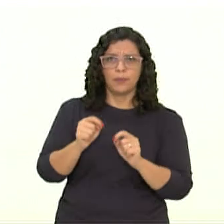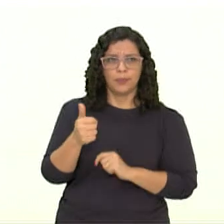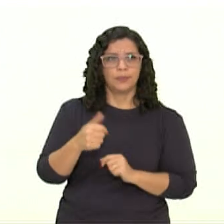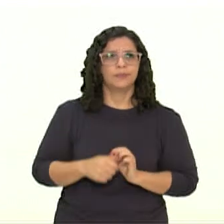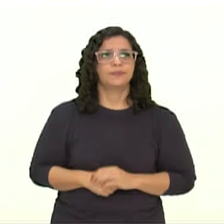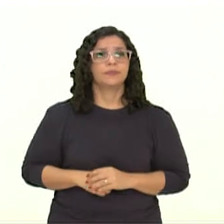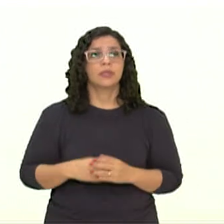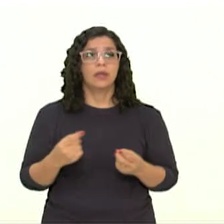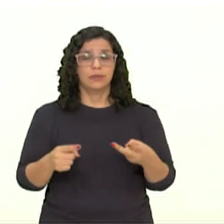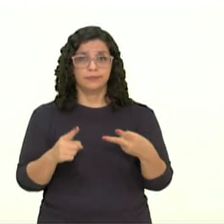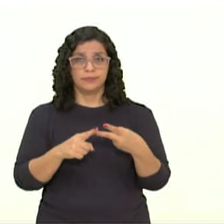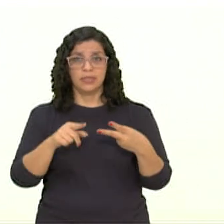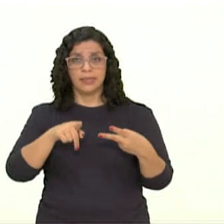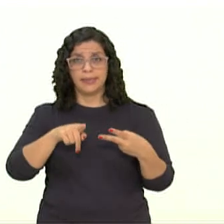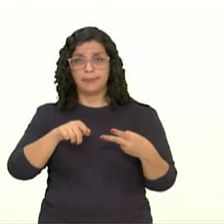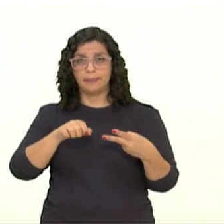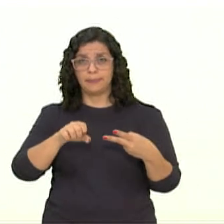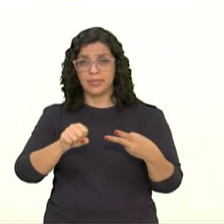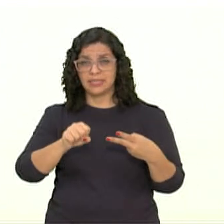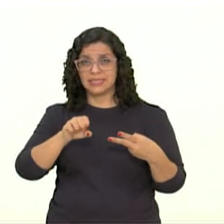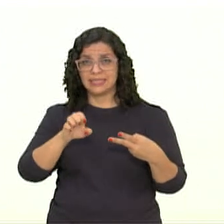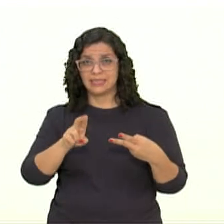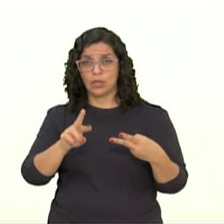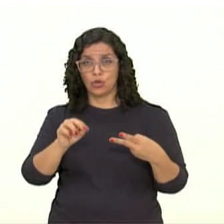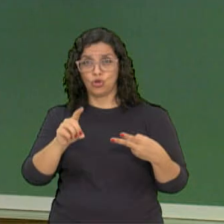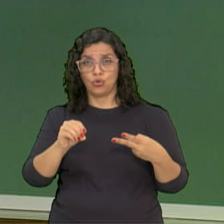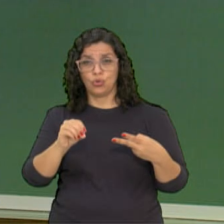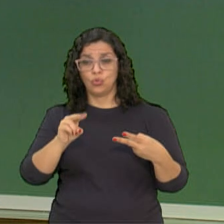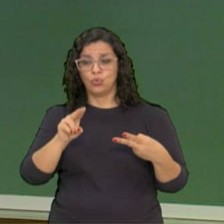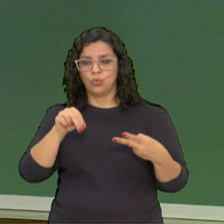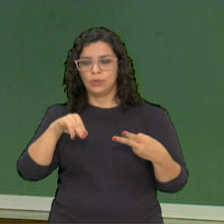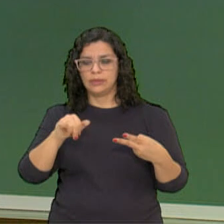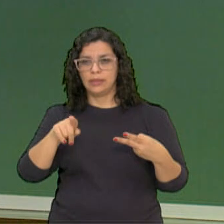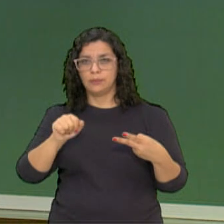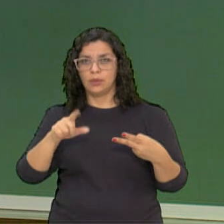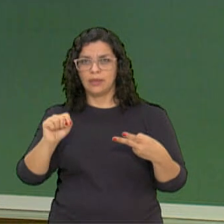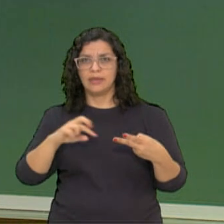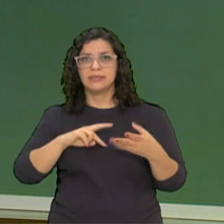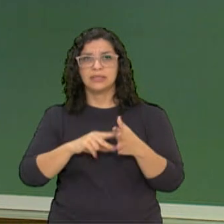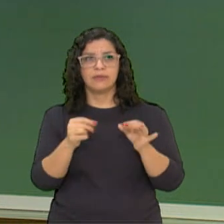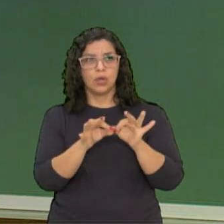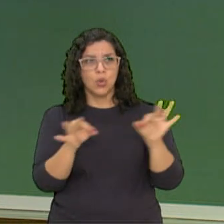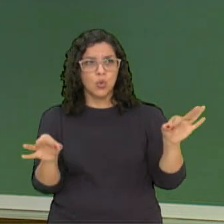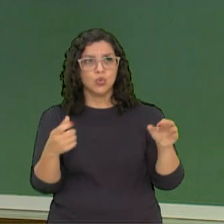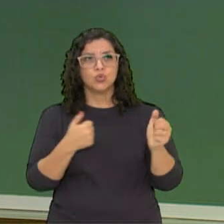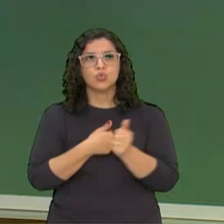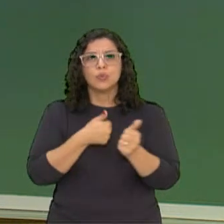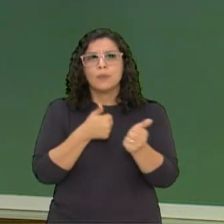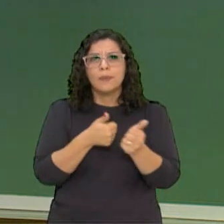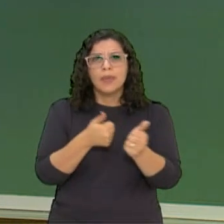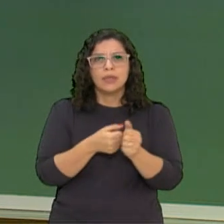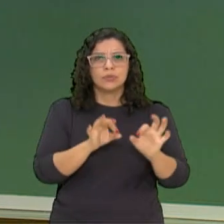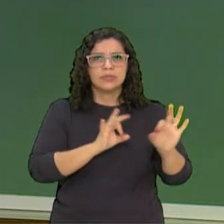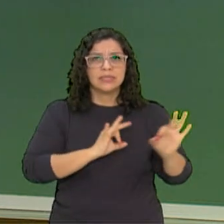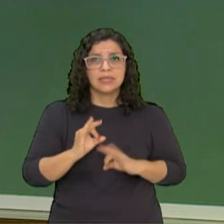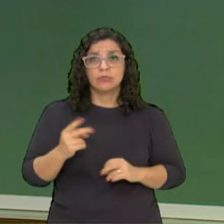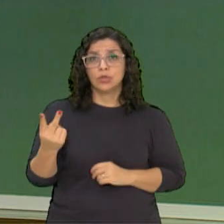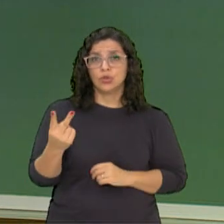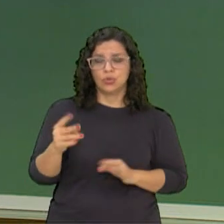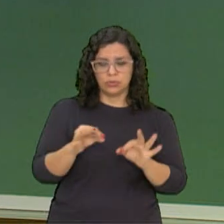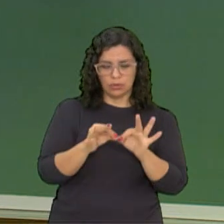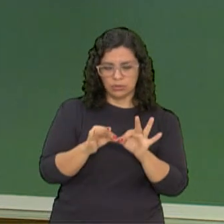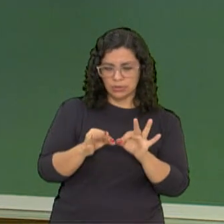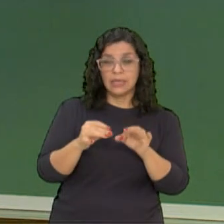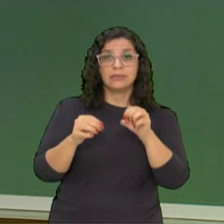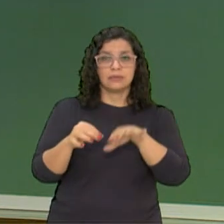pouquinho. Tem os pseudo-unipolares, que seriam um prolongamento único próximo ao corpo celular, que se divide em dois. Então, tem o